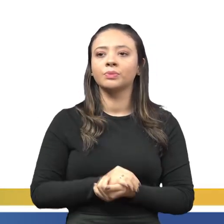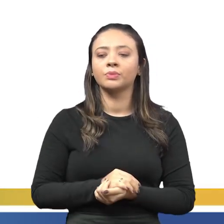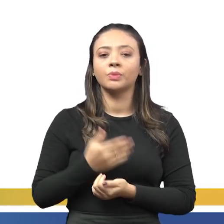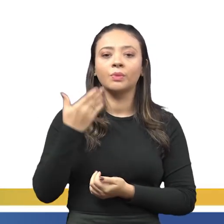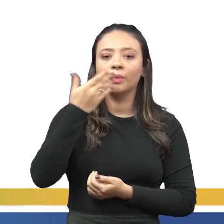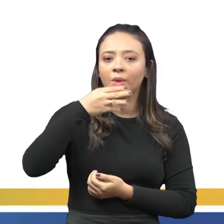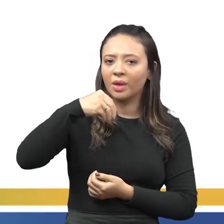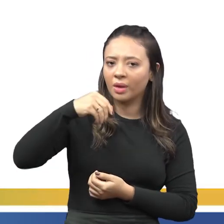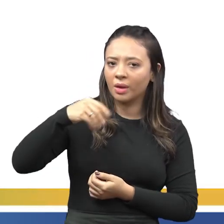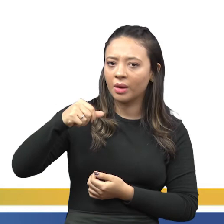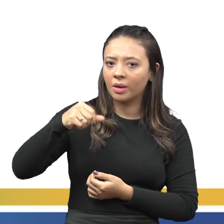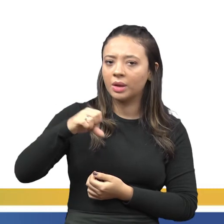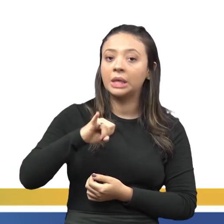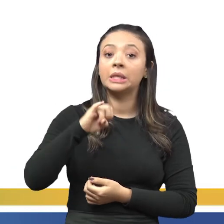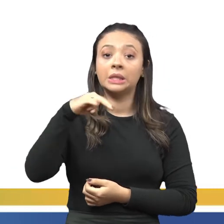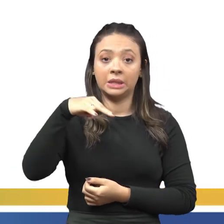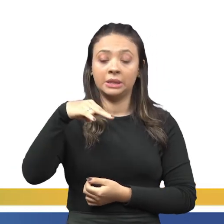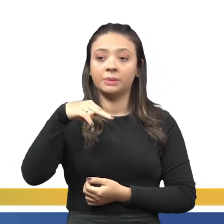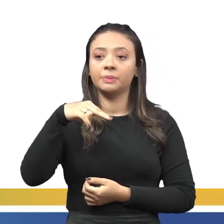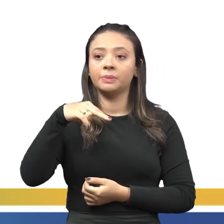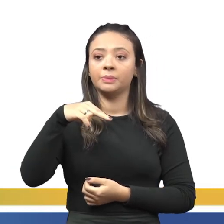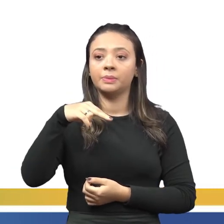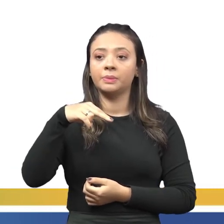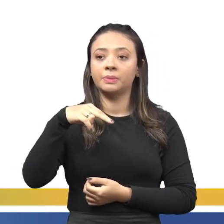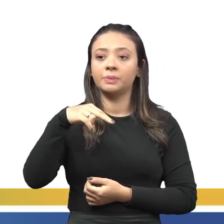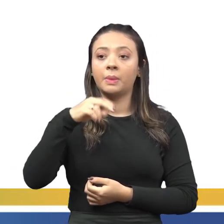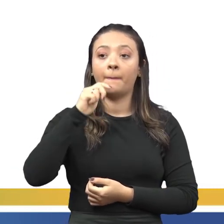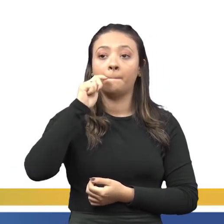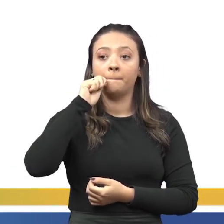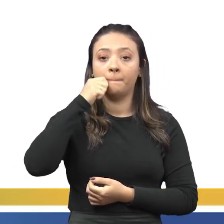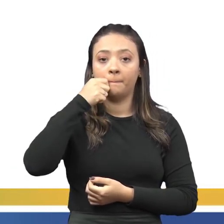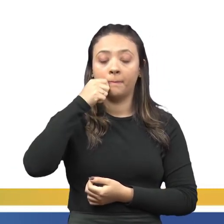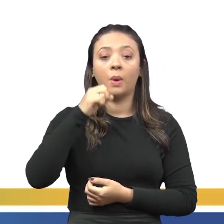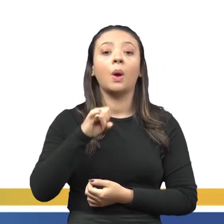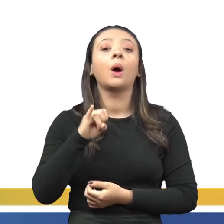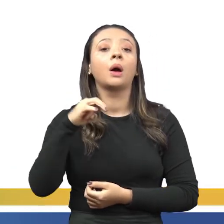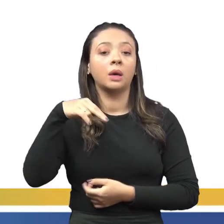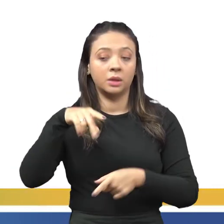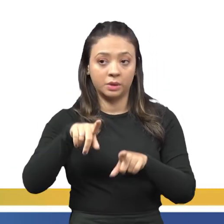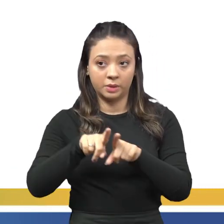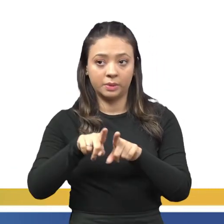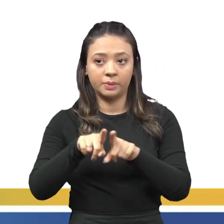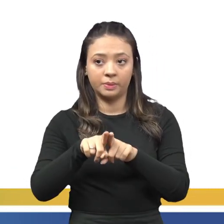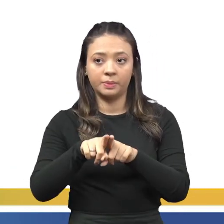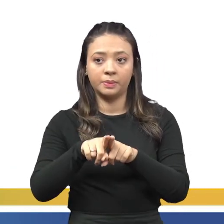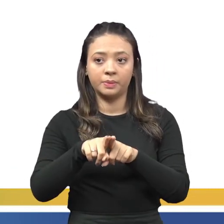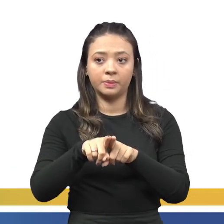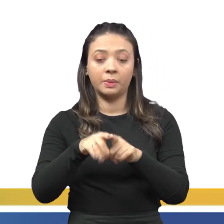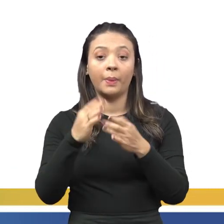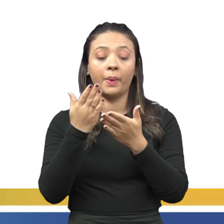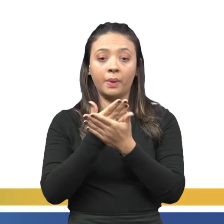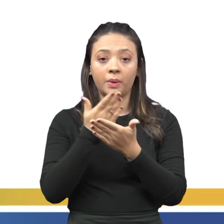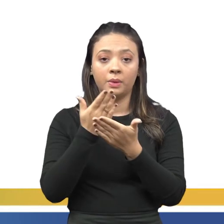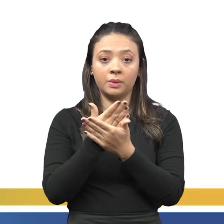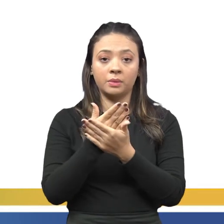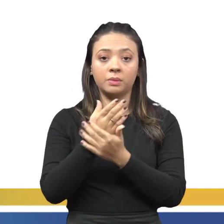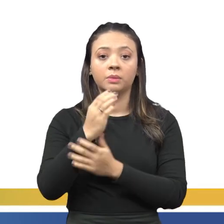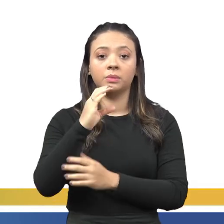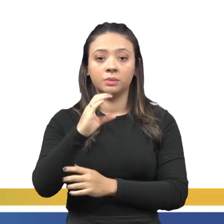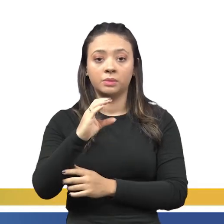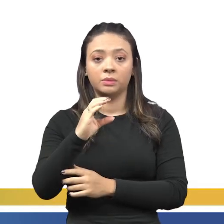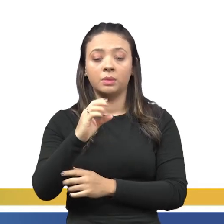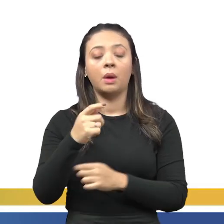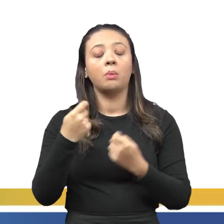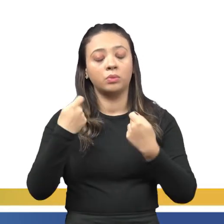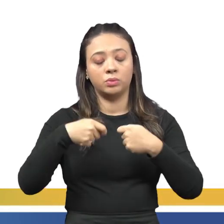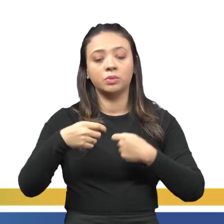Papayas, contáveis. Sugar, que é açúcar, incontável. Bread, pão, incontável em